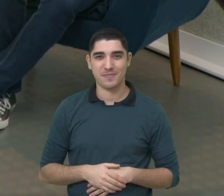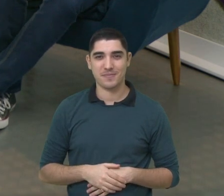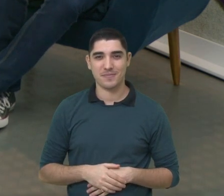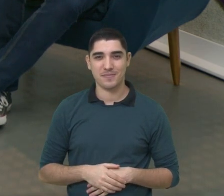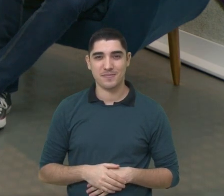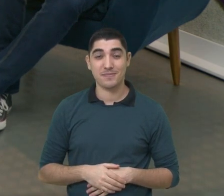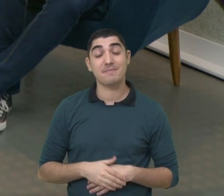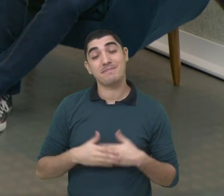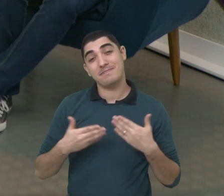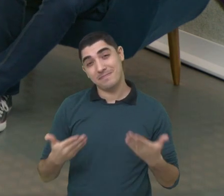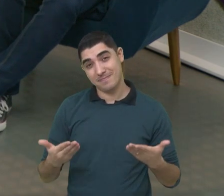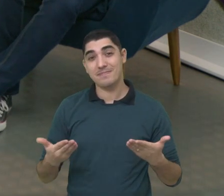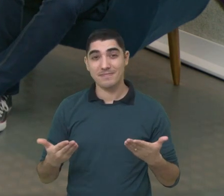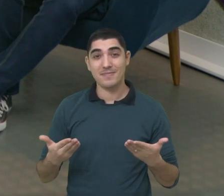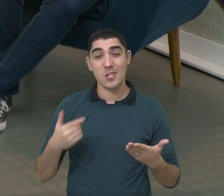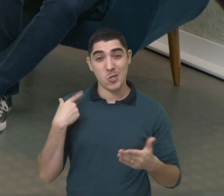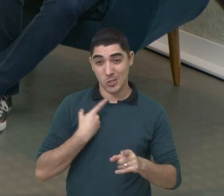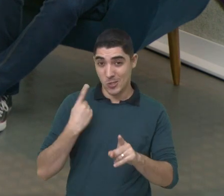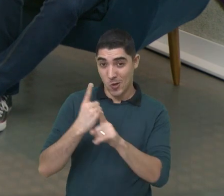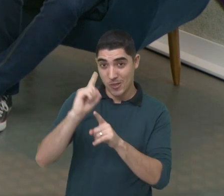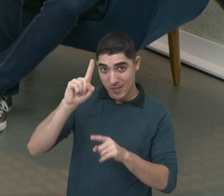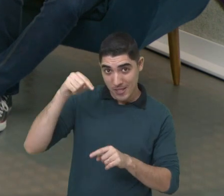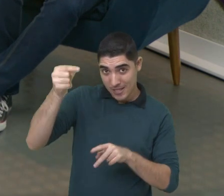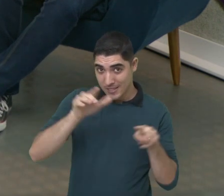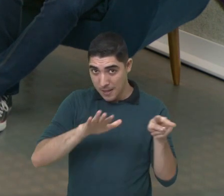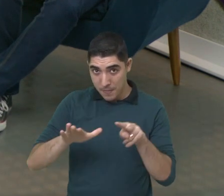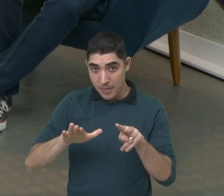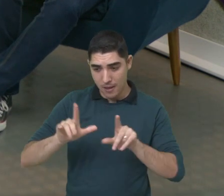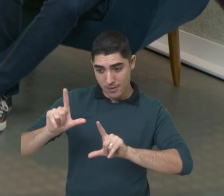agradeço. Nos encontramos na